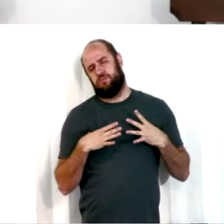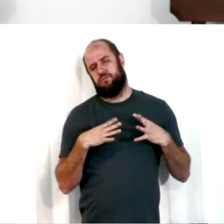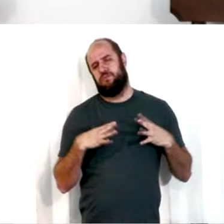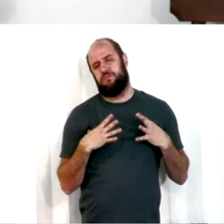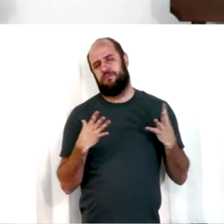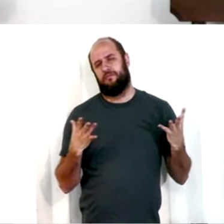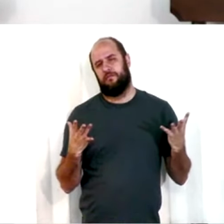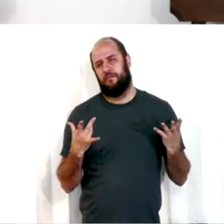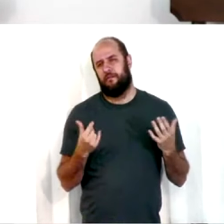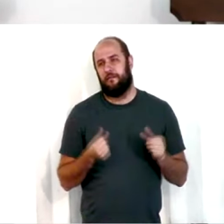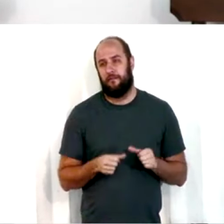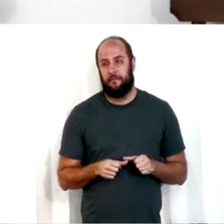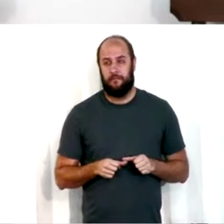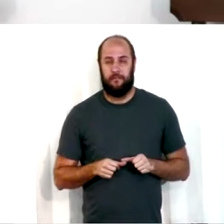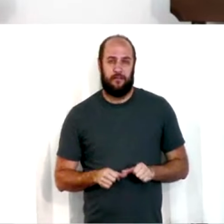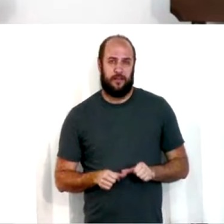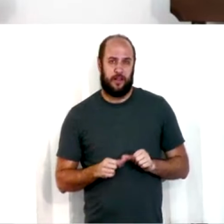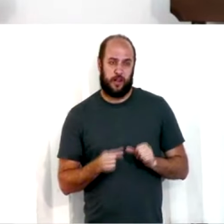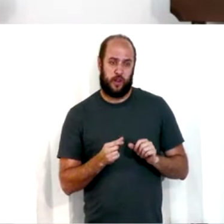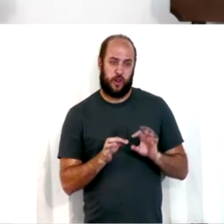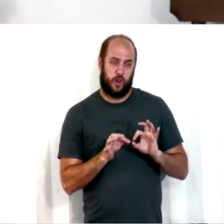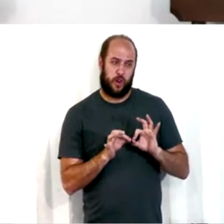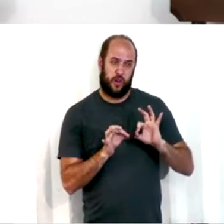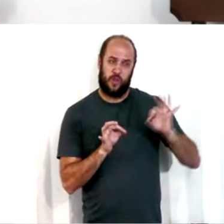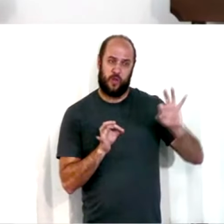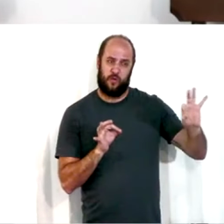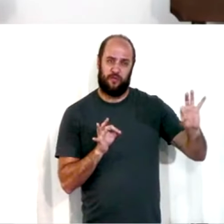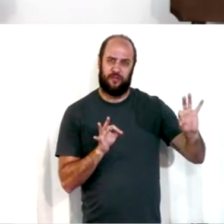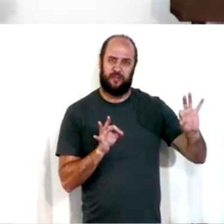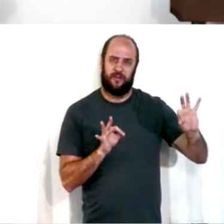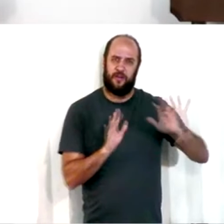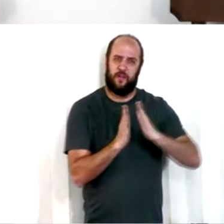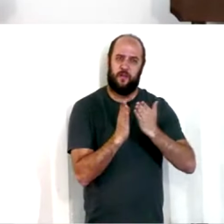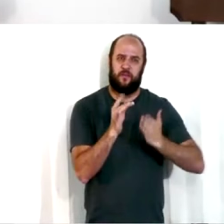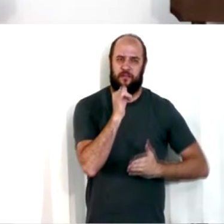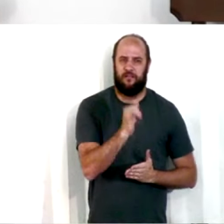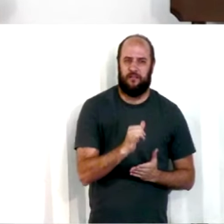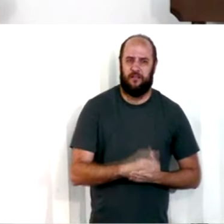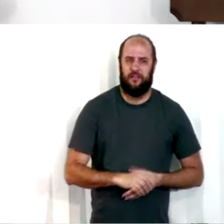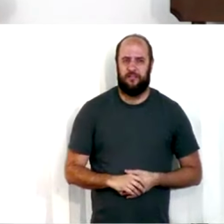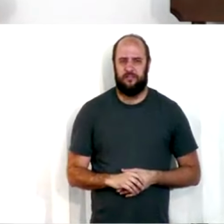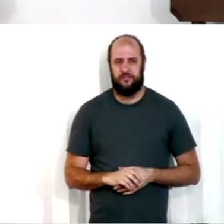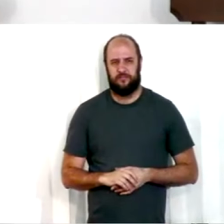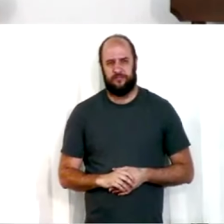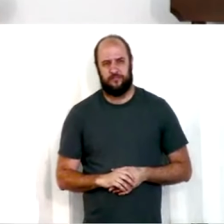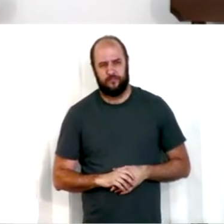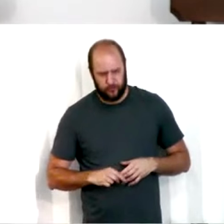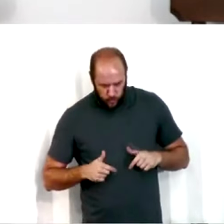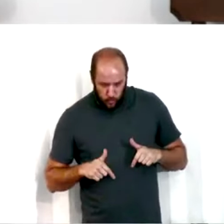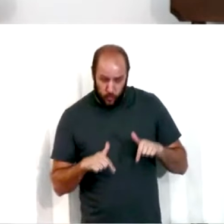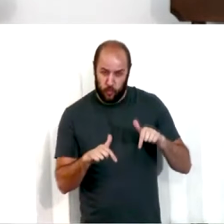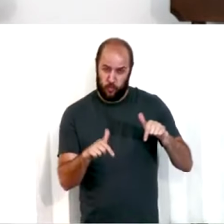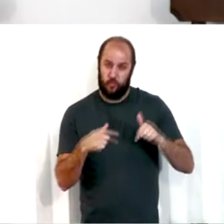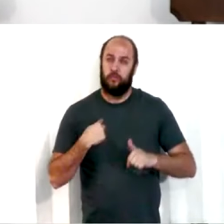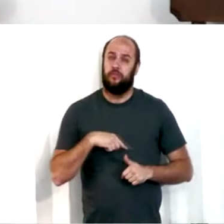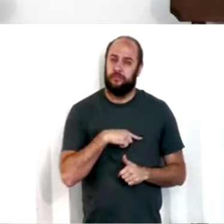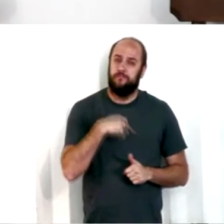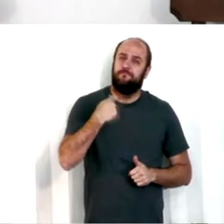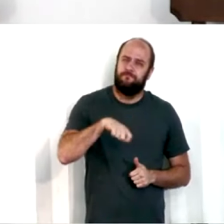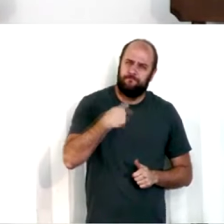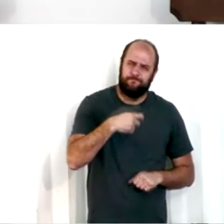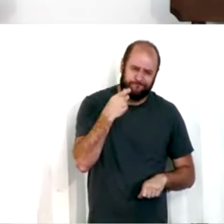completamente alheios ao que a palavra de Deus diz que deve ser a nossa luta. A nossa luta deve ser